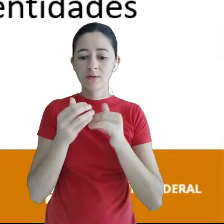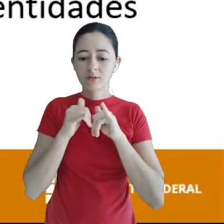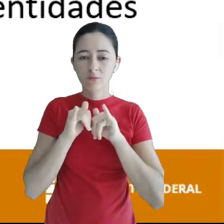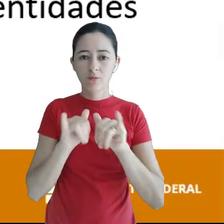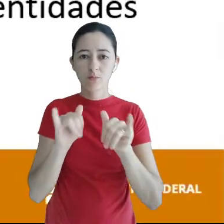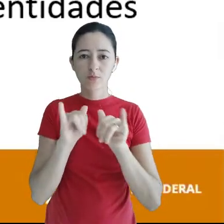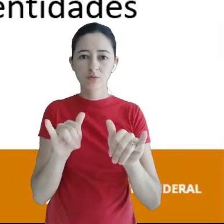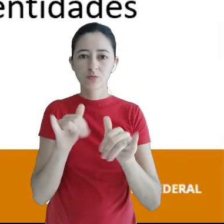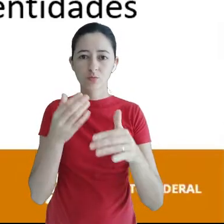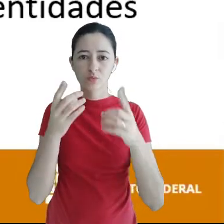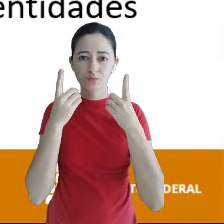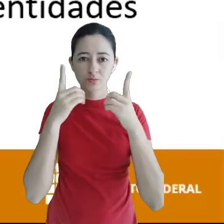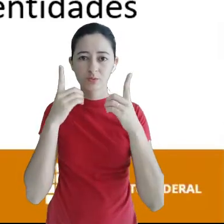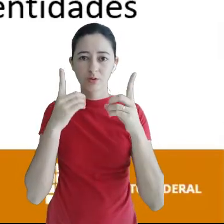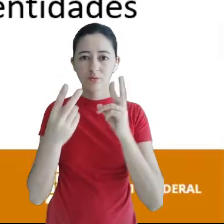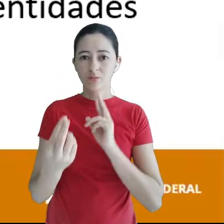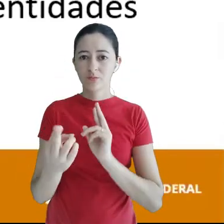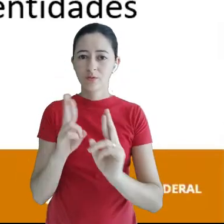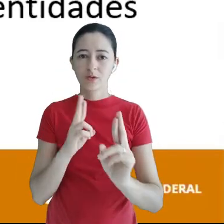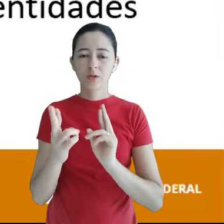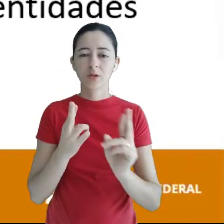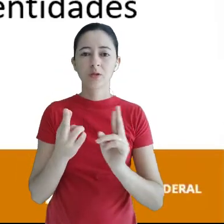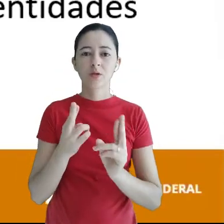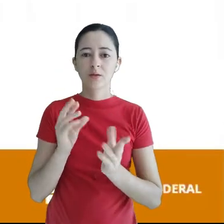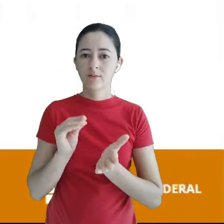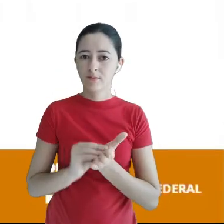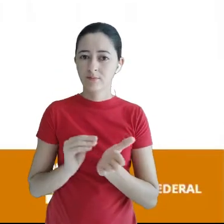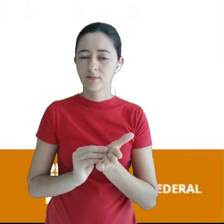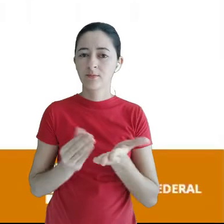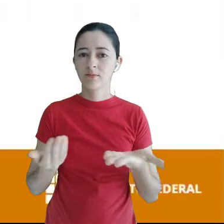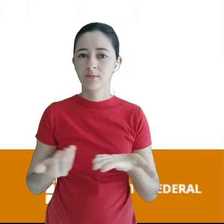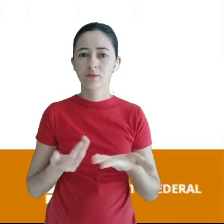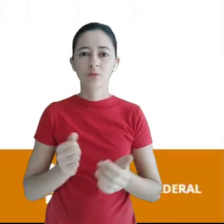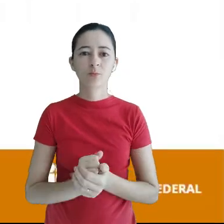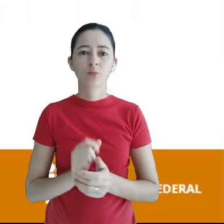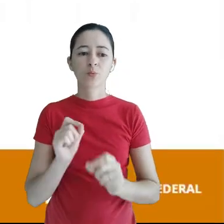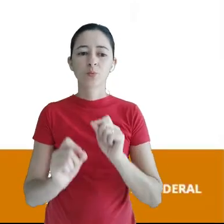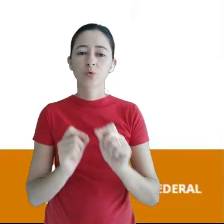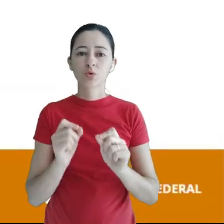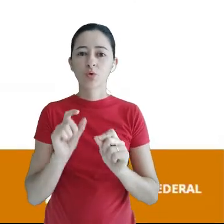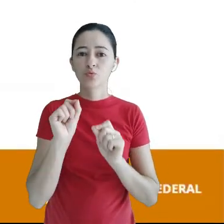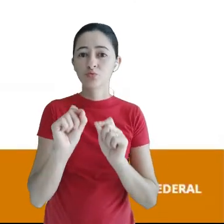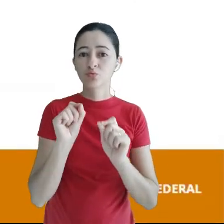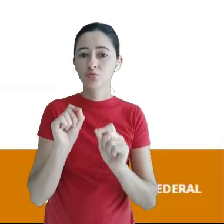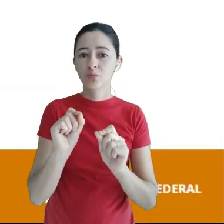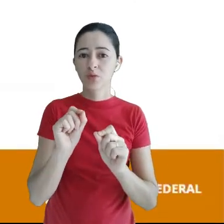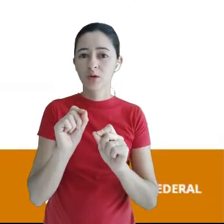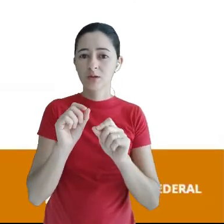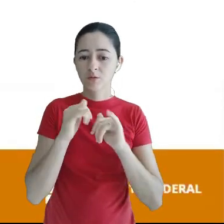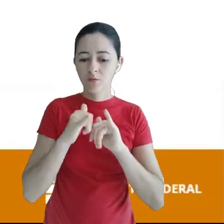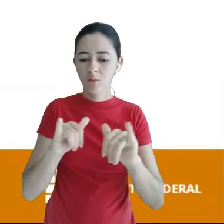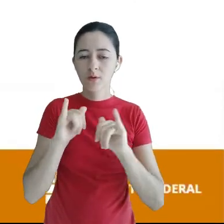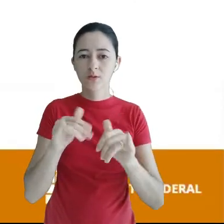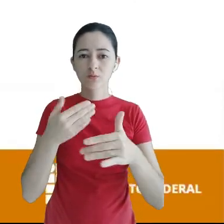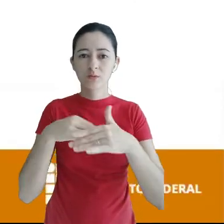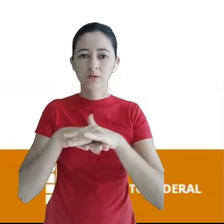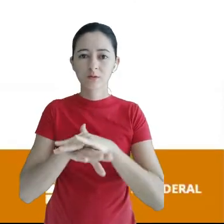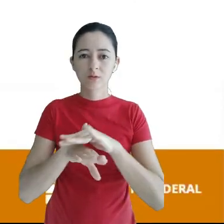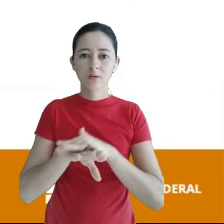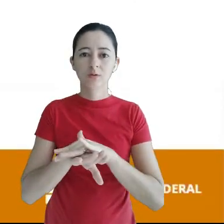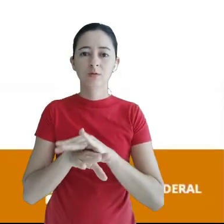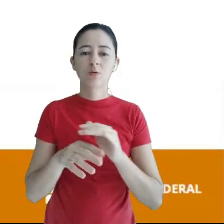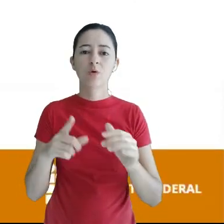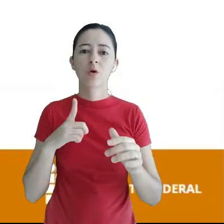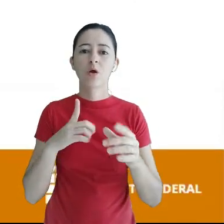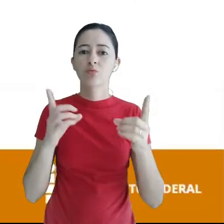se relacionam, os relacionamentos. Então, está faltando. A fez até agora o que está sendo armazenado e quais os dados do que está sendo